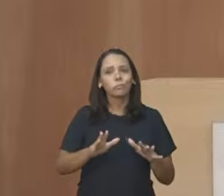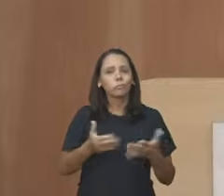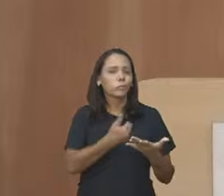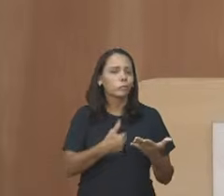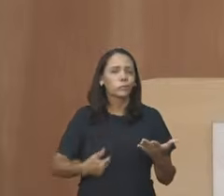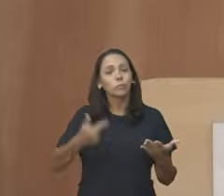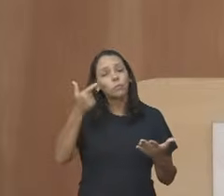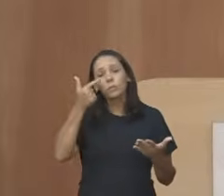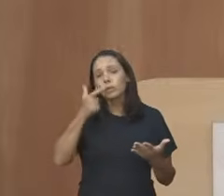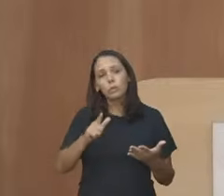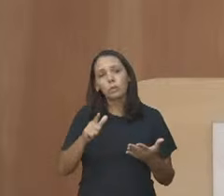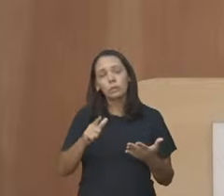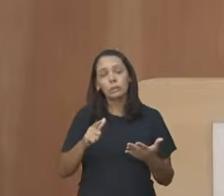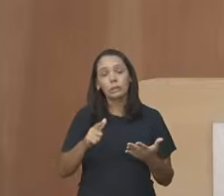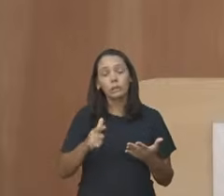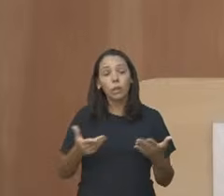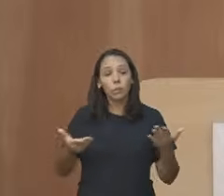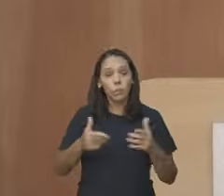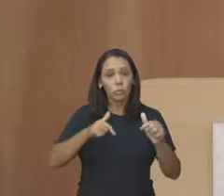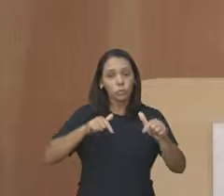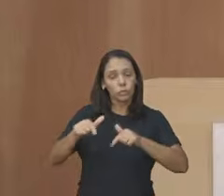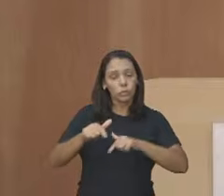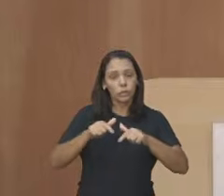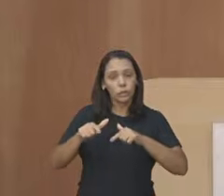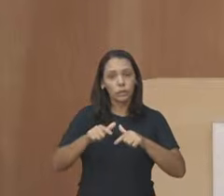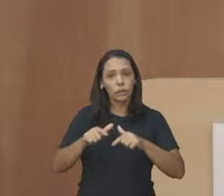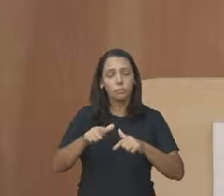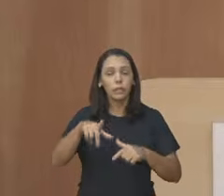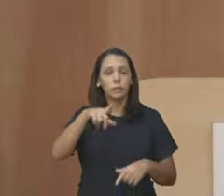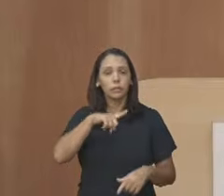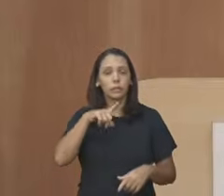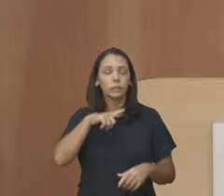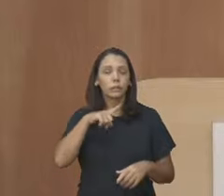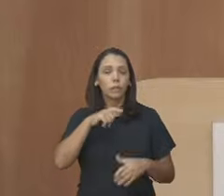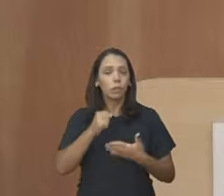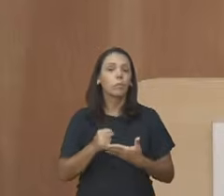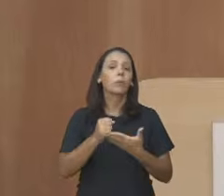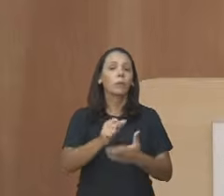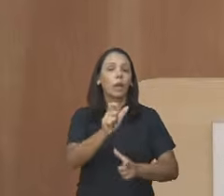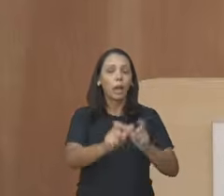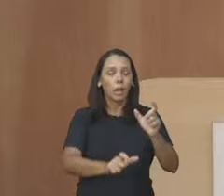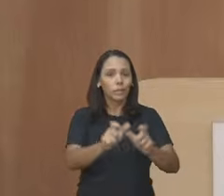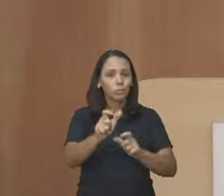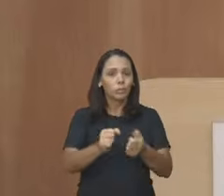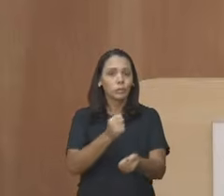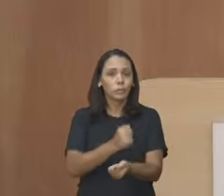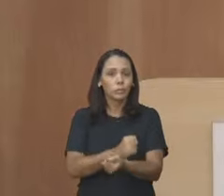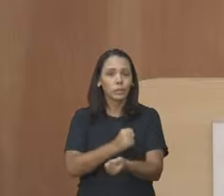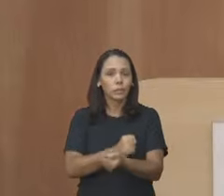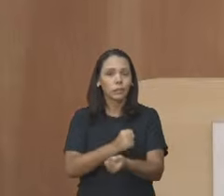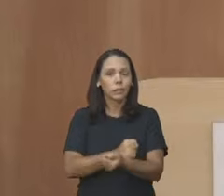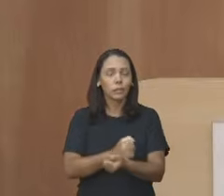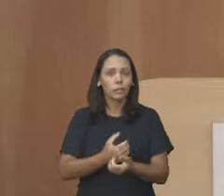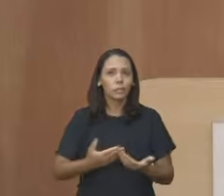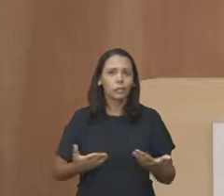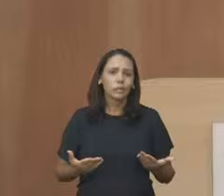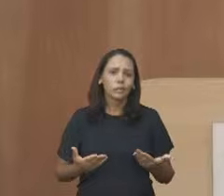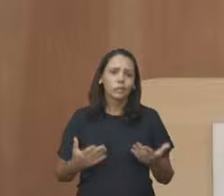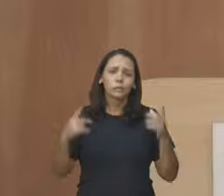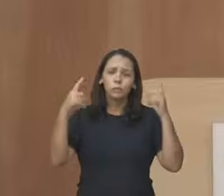tem que, esse serviço que é oferecido aos dependentes químicos é extremamente sucateado aqui no